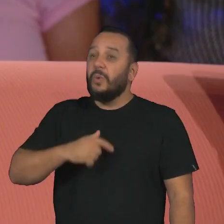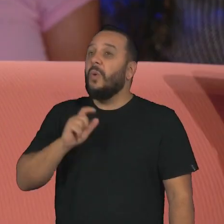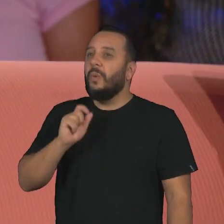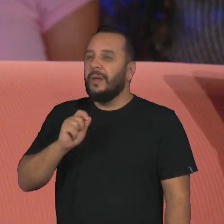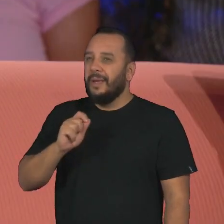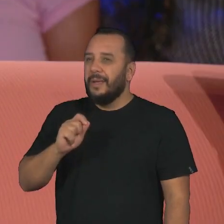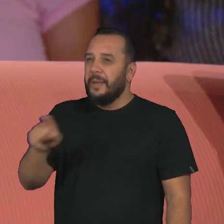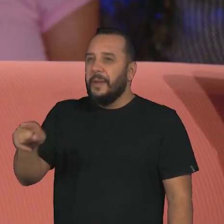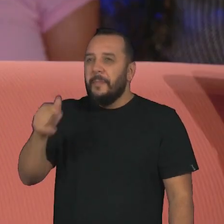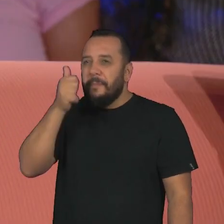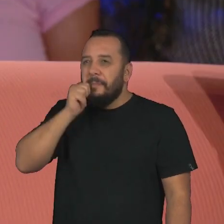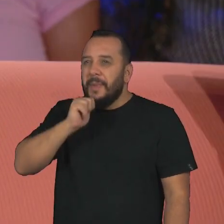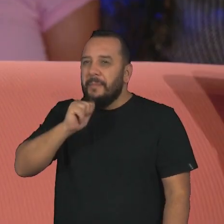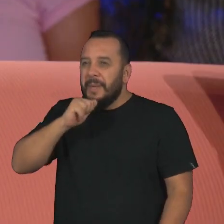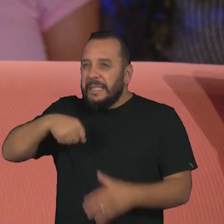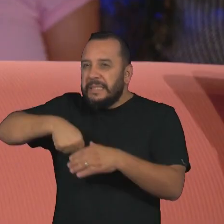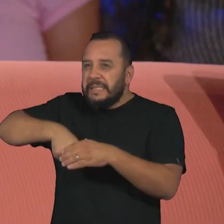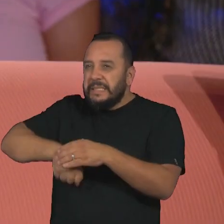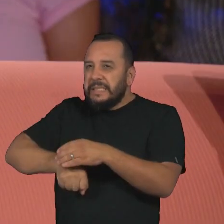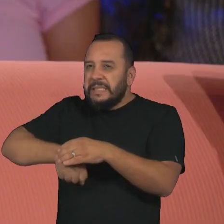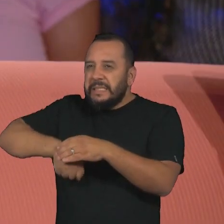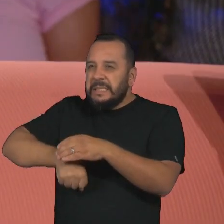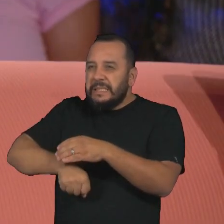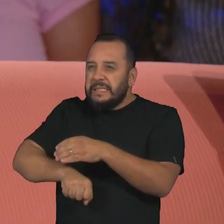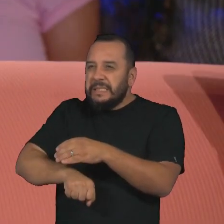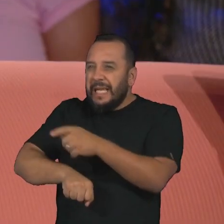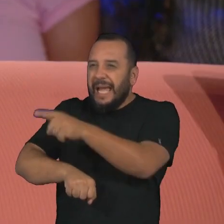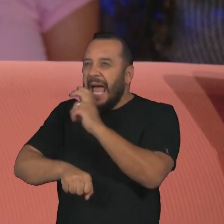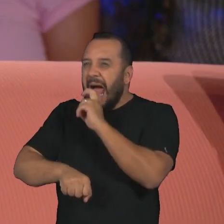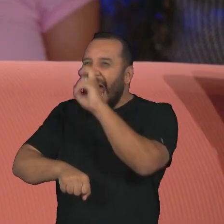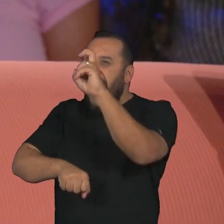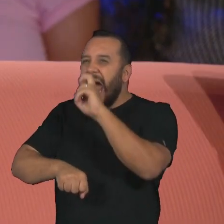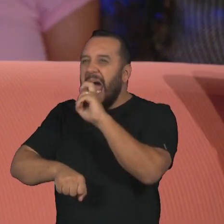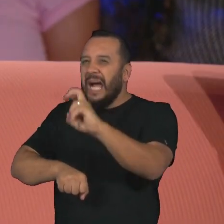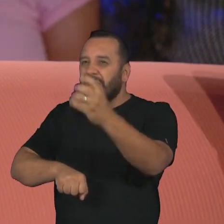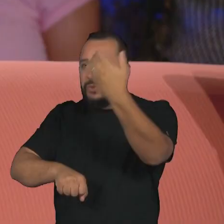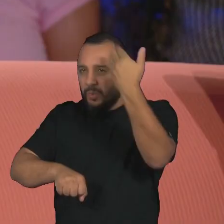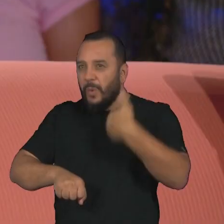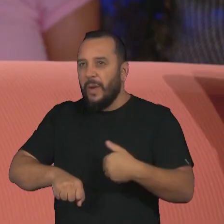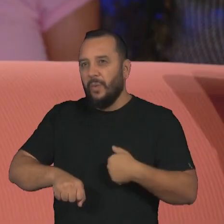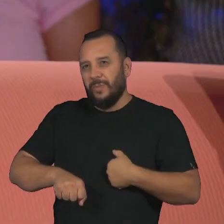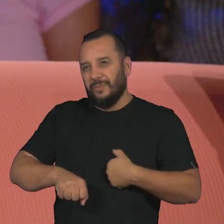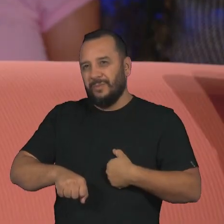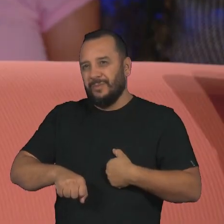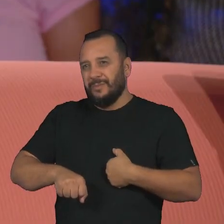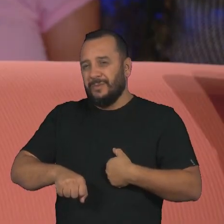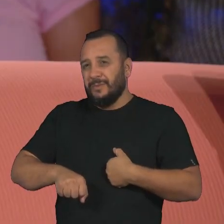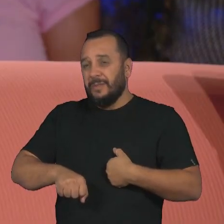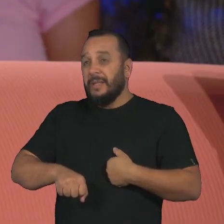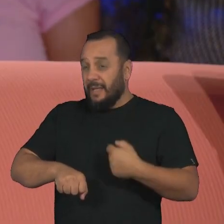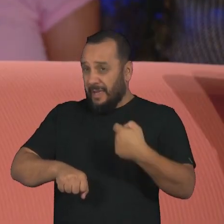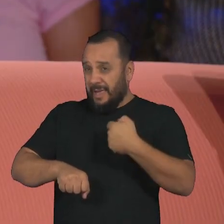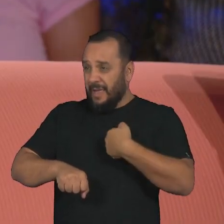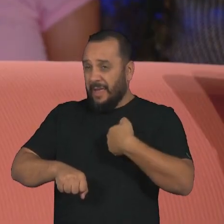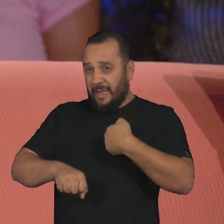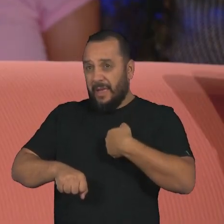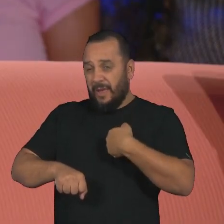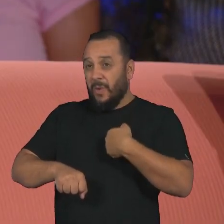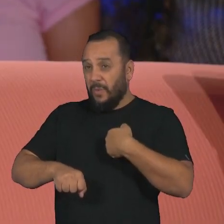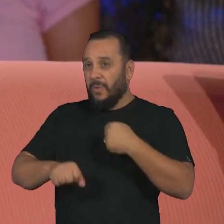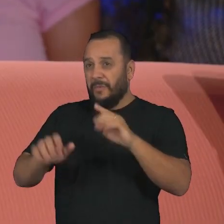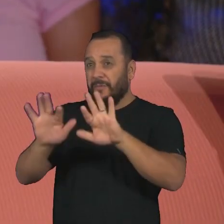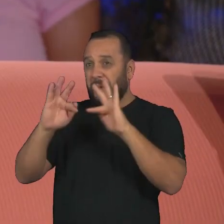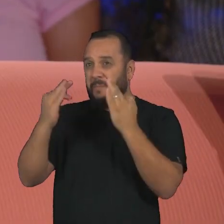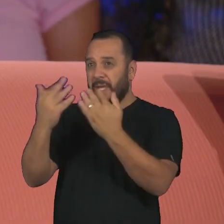minha mãe me parindo e os gritos dela parindo a si mesma. Eu sou os olhos de toda a família sobre